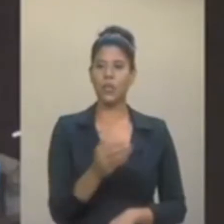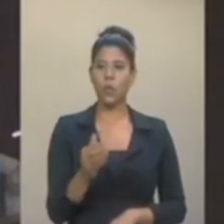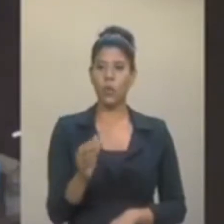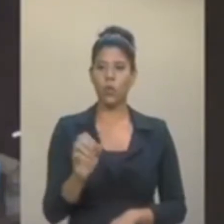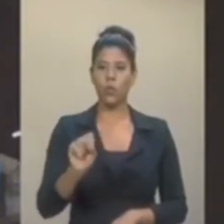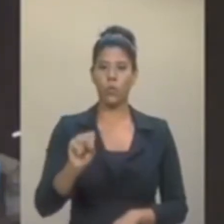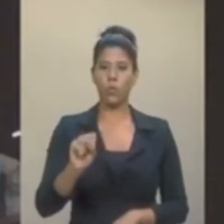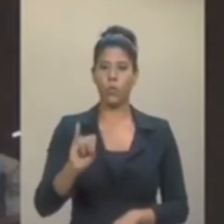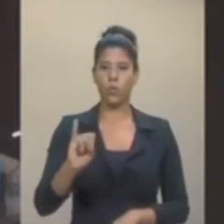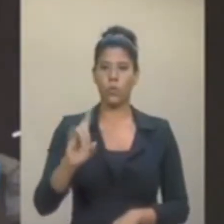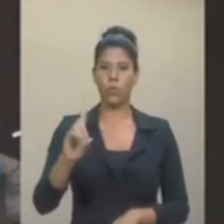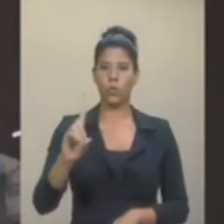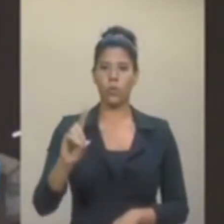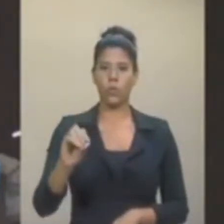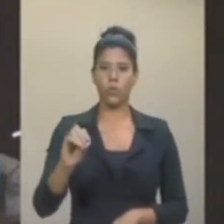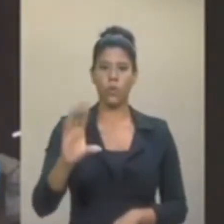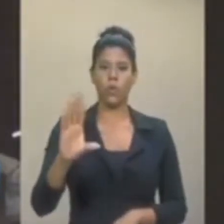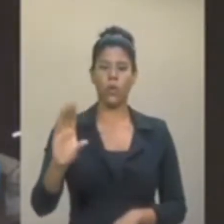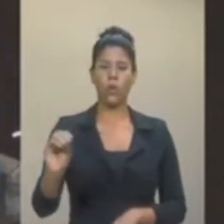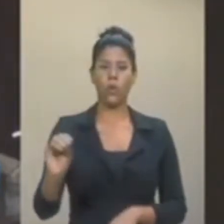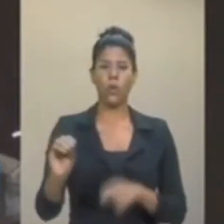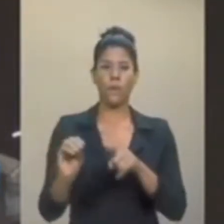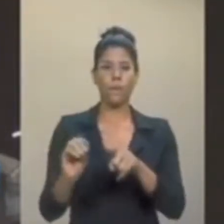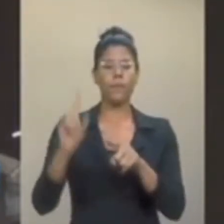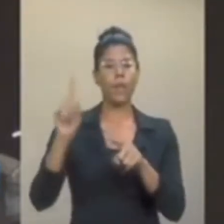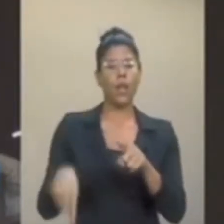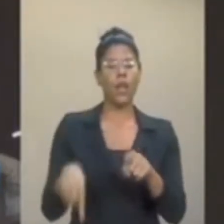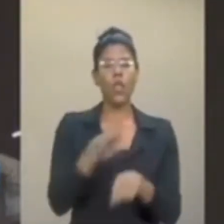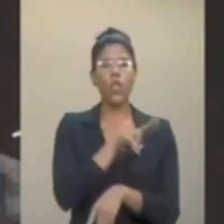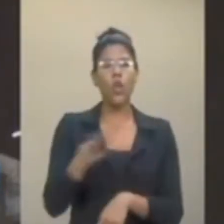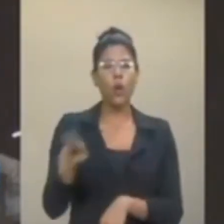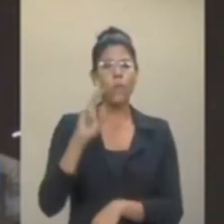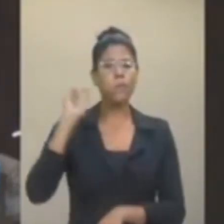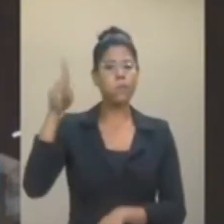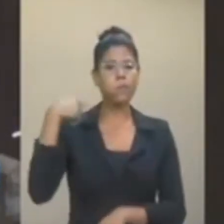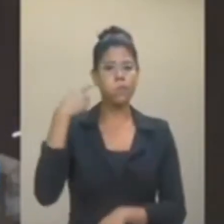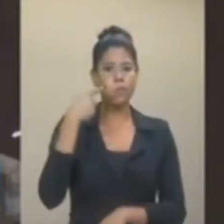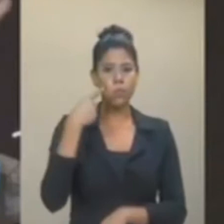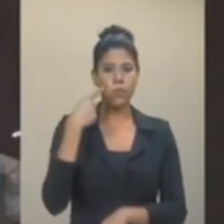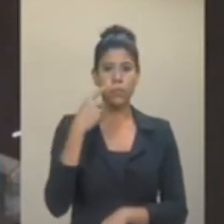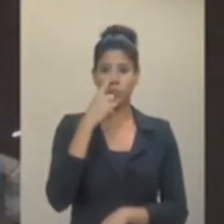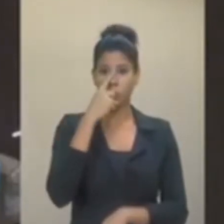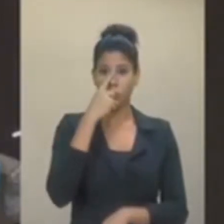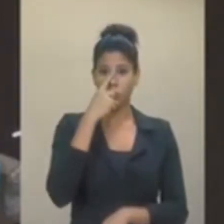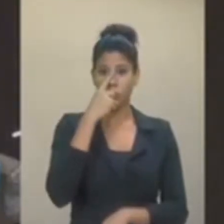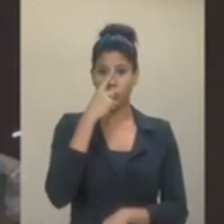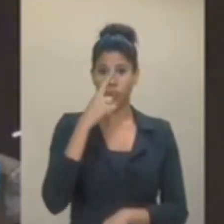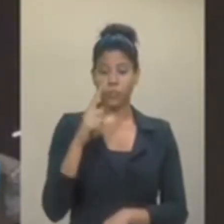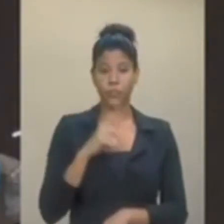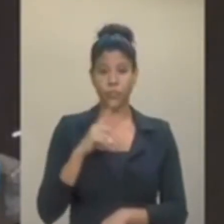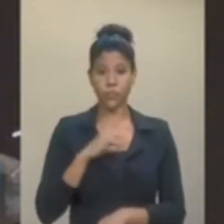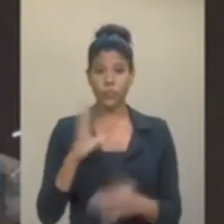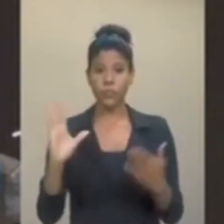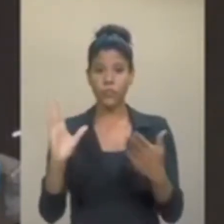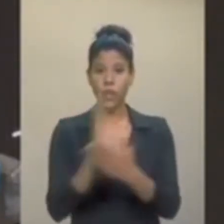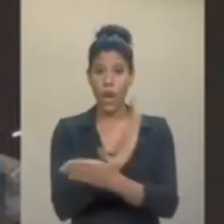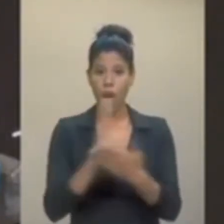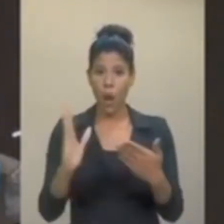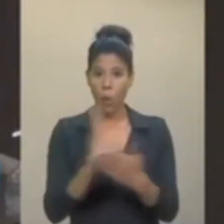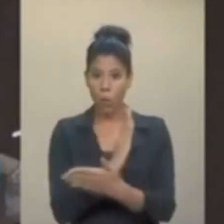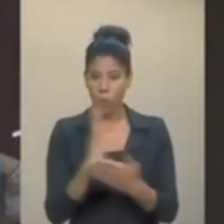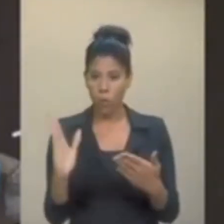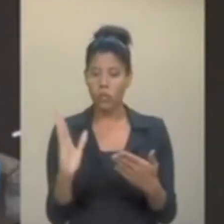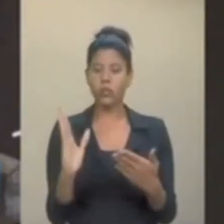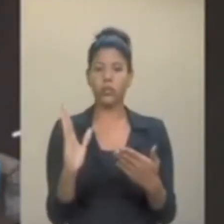É este nome desta advogada que dá nome a algumas das dependências da Ordem dos Advogados